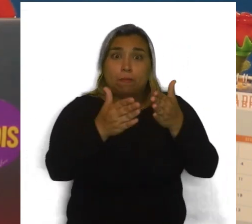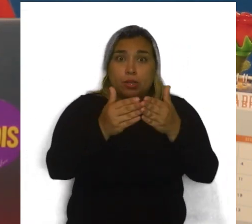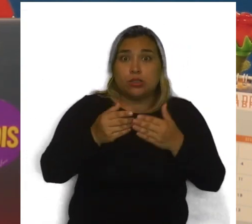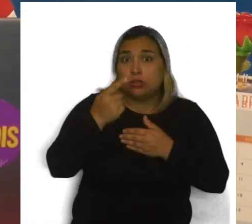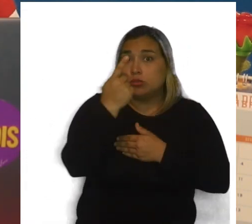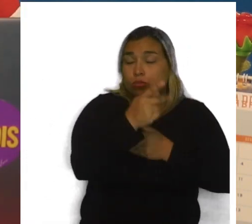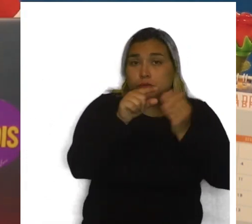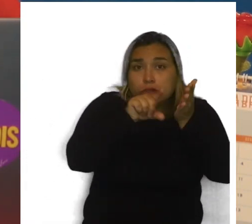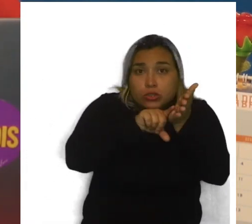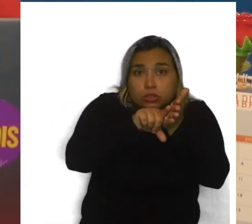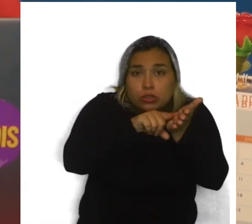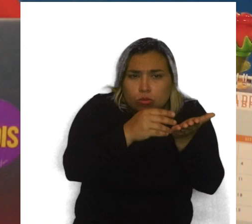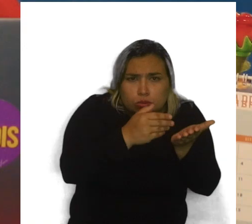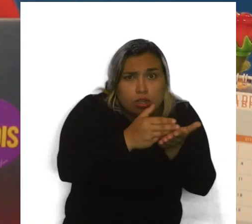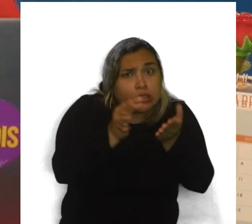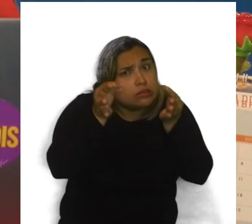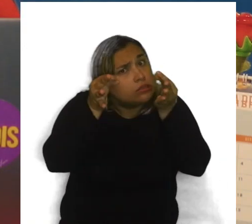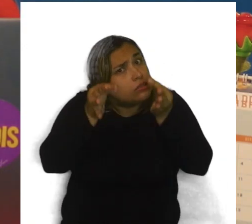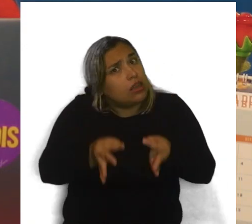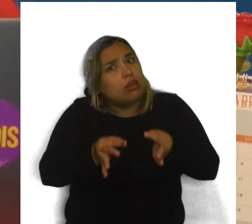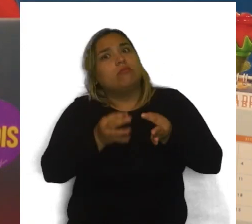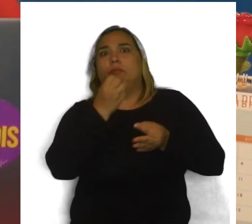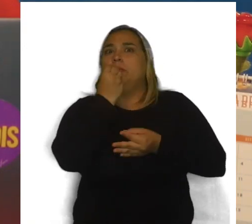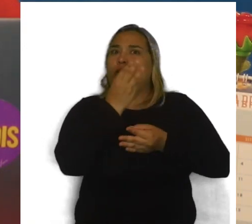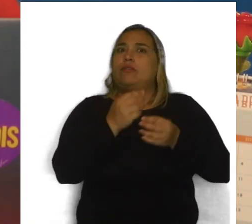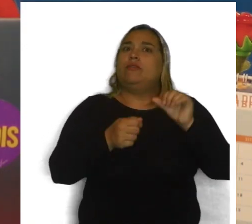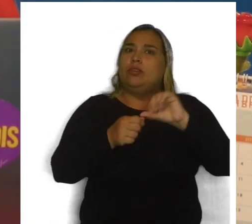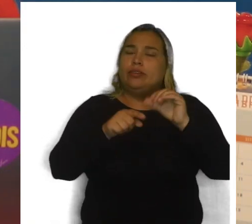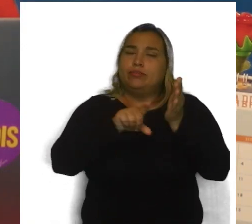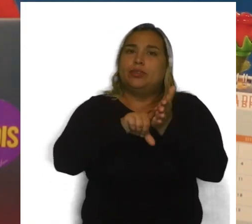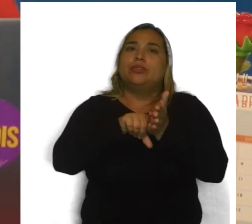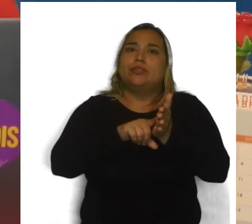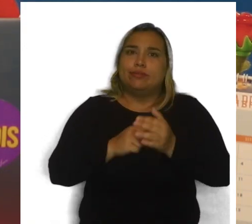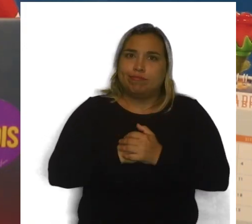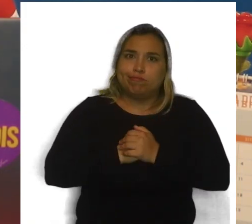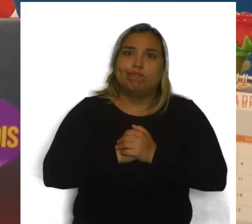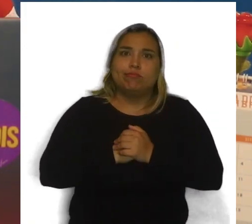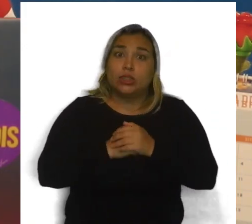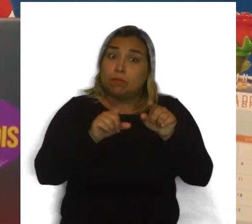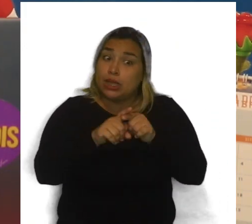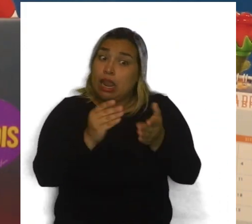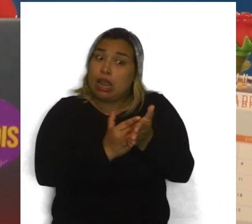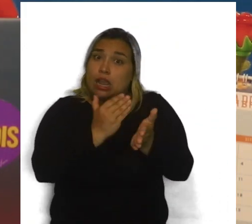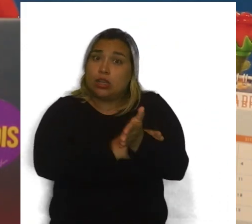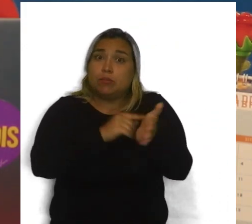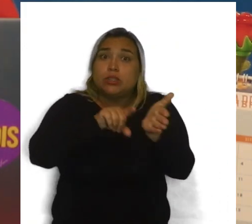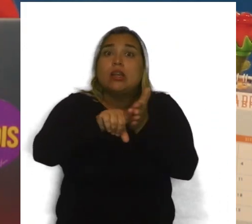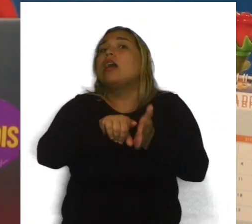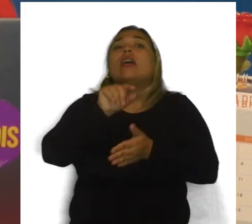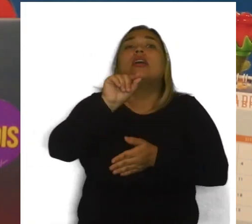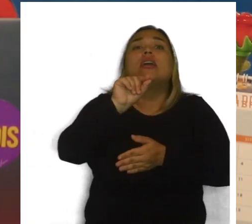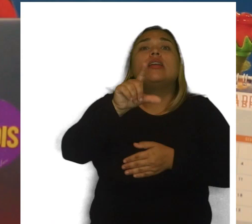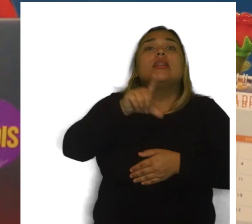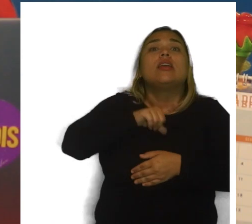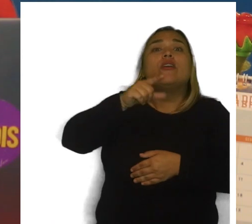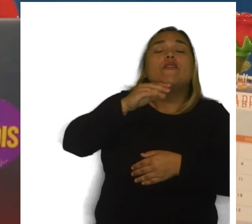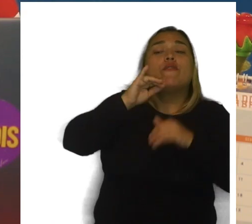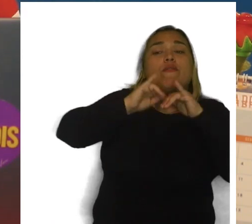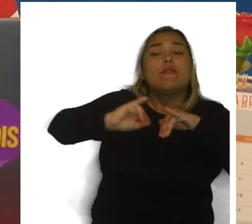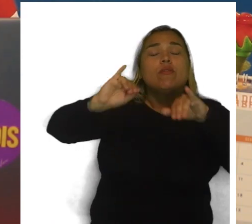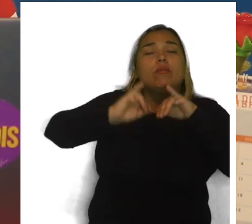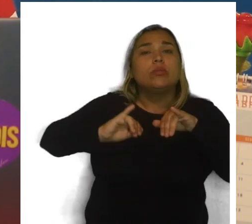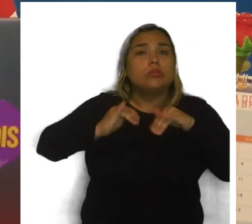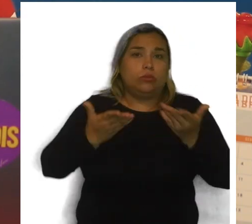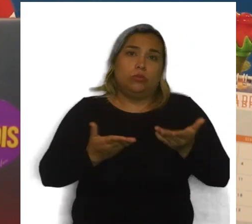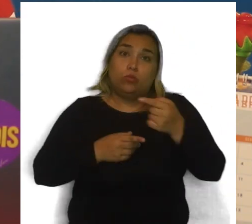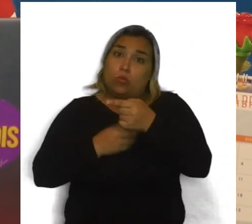pesquisa inicial seja bem feita. Inclusive, vale pesquisar para saber quem detém a informação que estás buscando